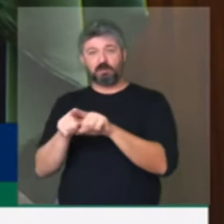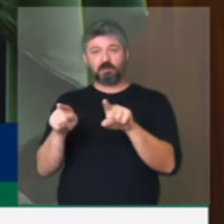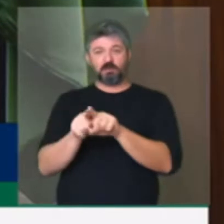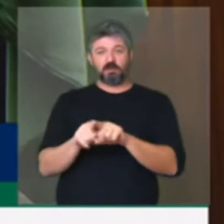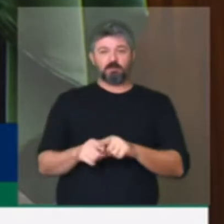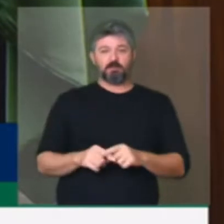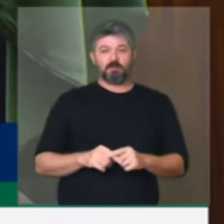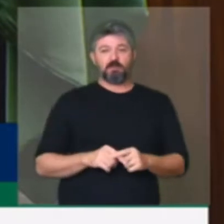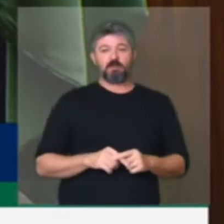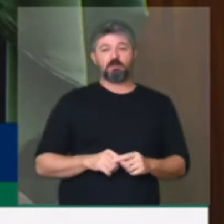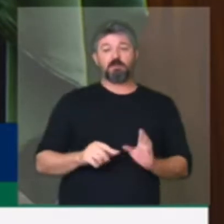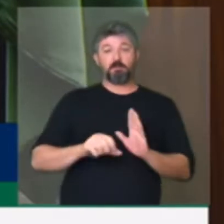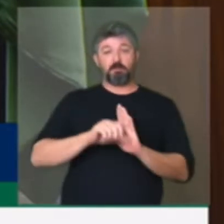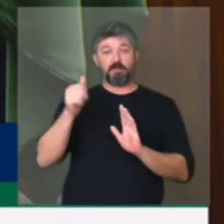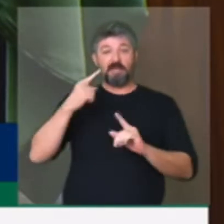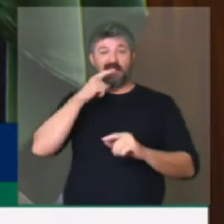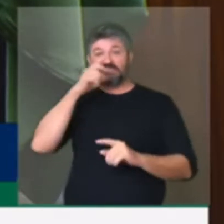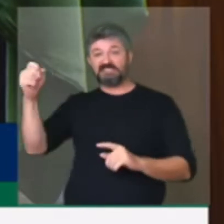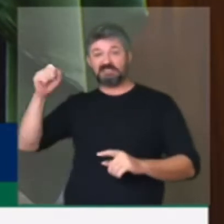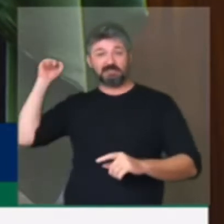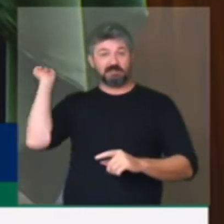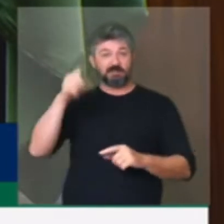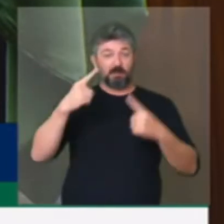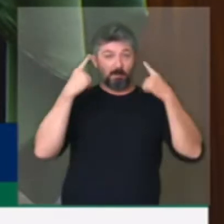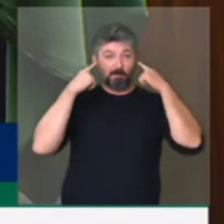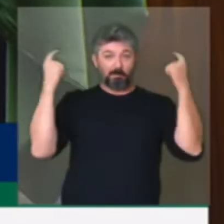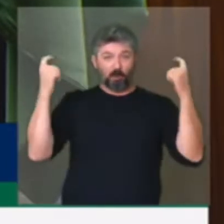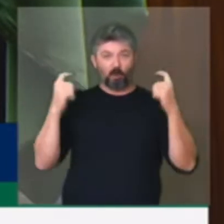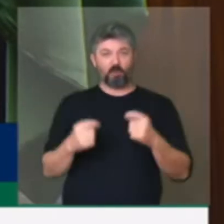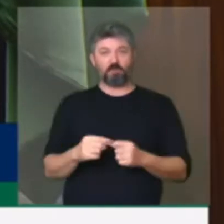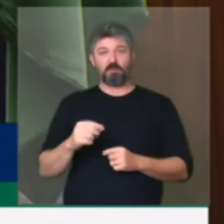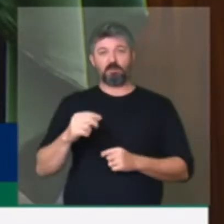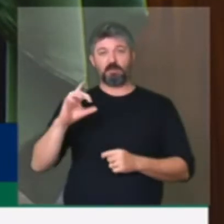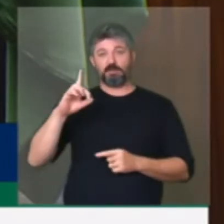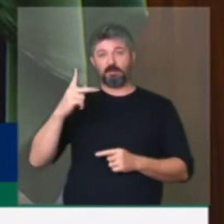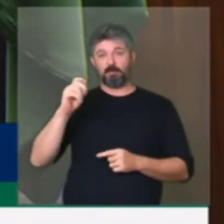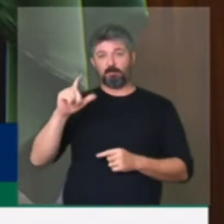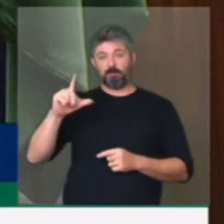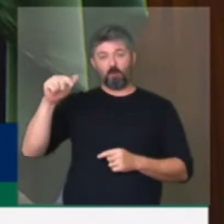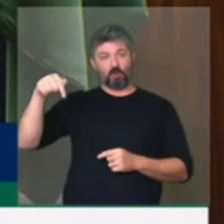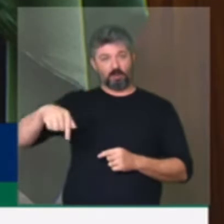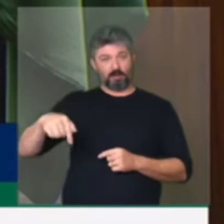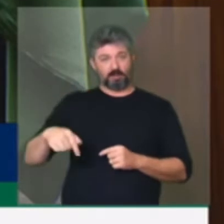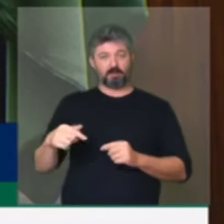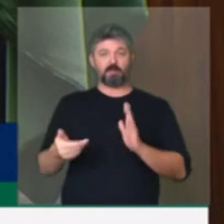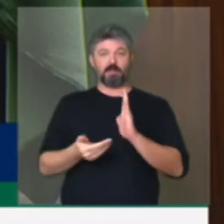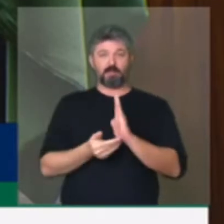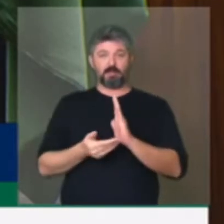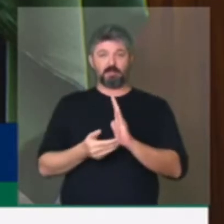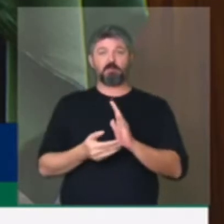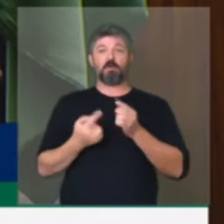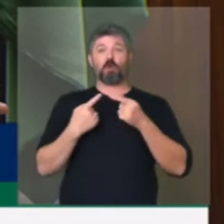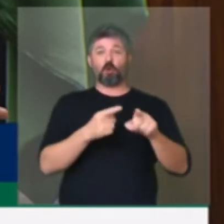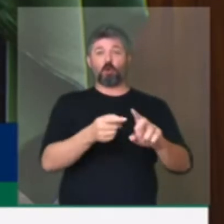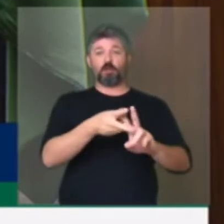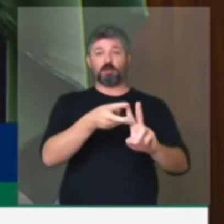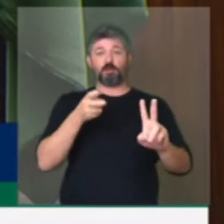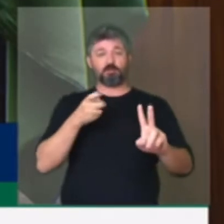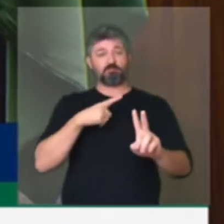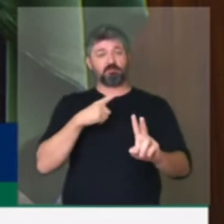Houve primeiras bombas jogadas pela DEPOL contra os índios que estavam na